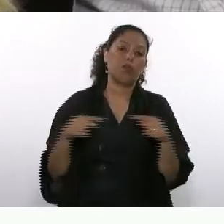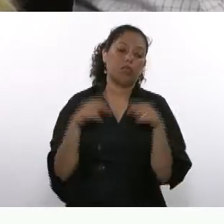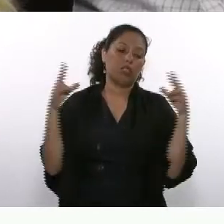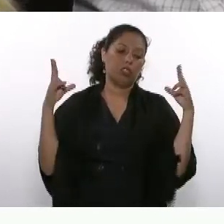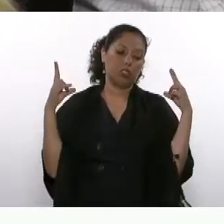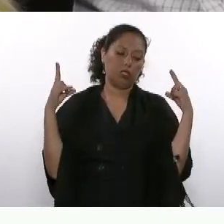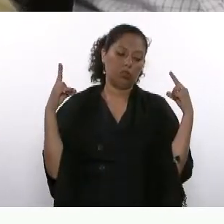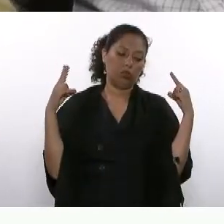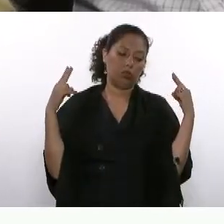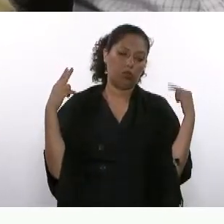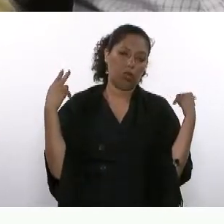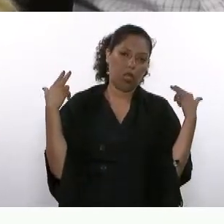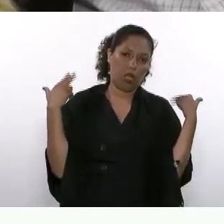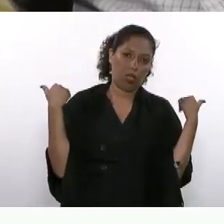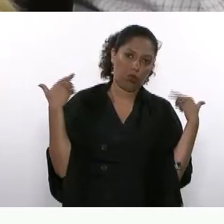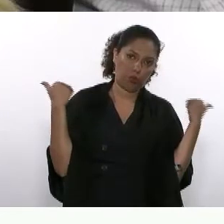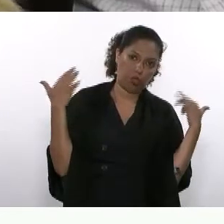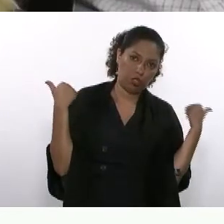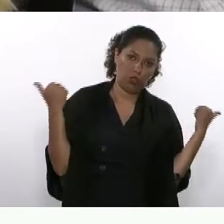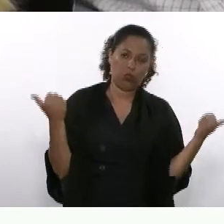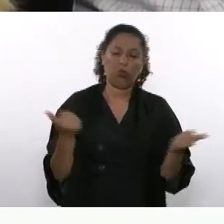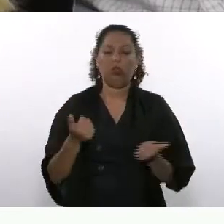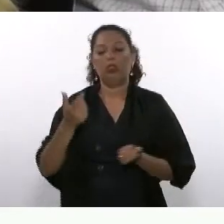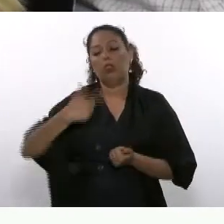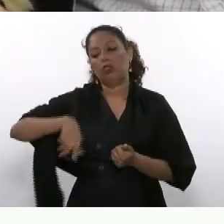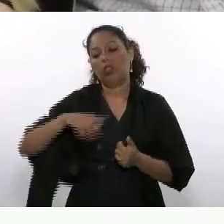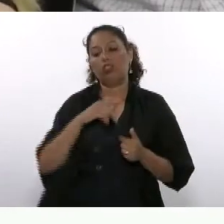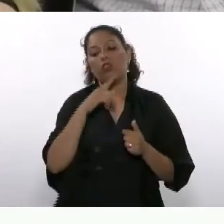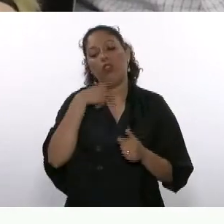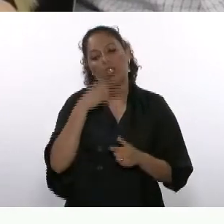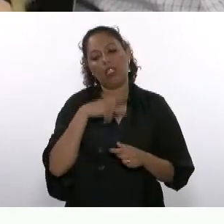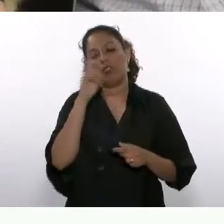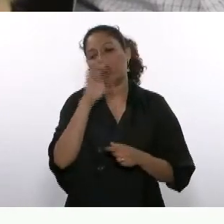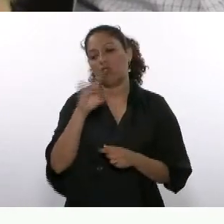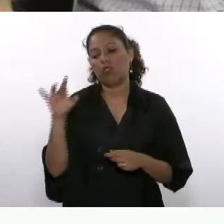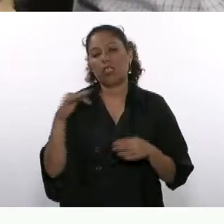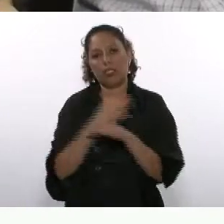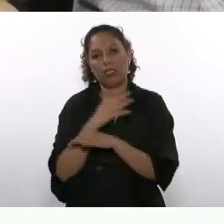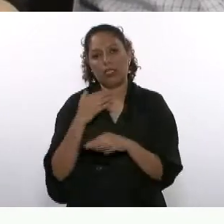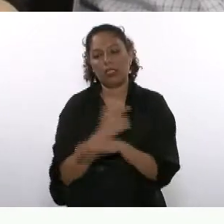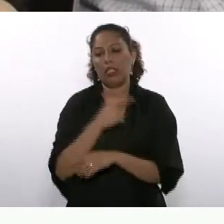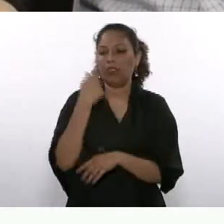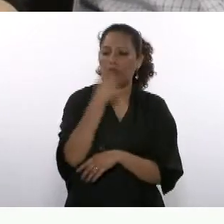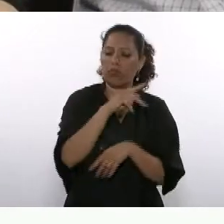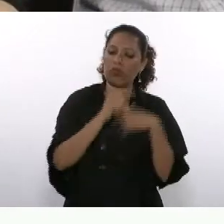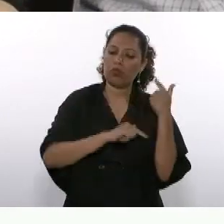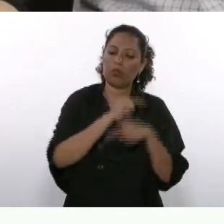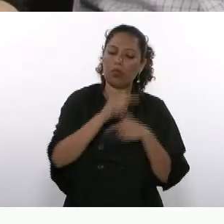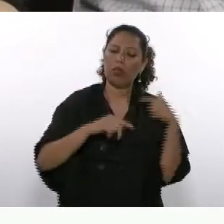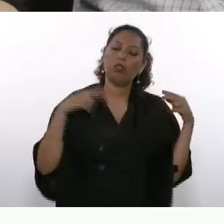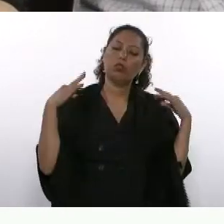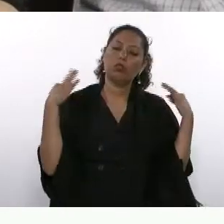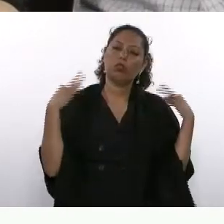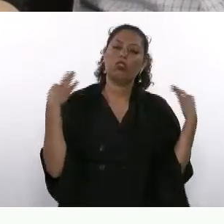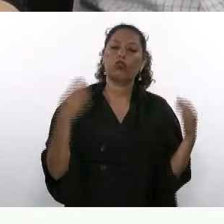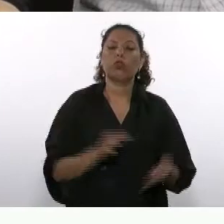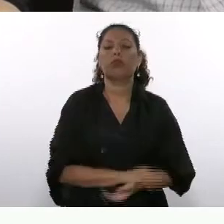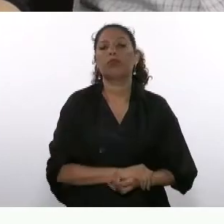Temos 12 folhetos, cada um dos 12 folhetos falando um pouquinho de cada município e seu potencial turístico.